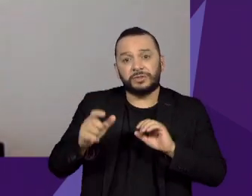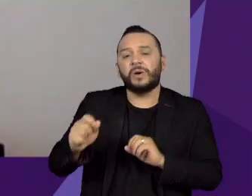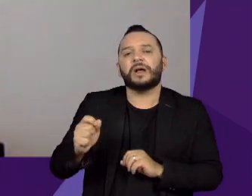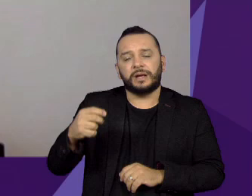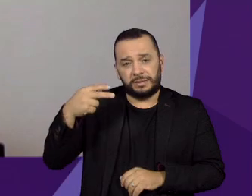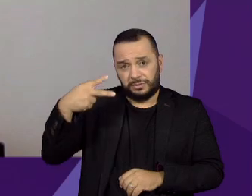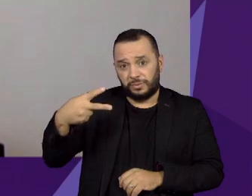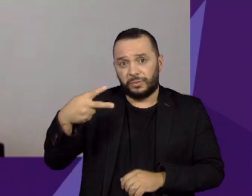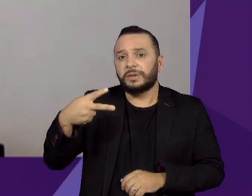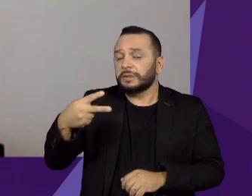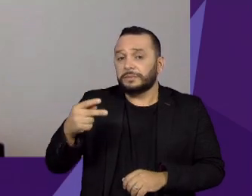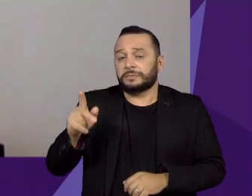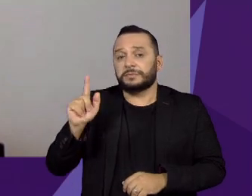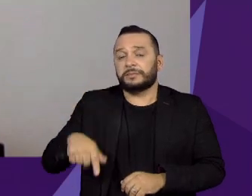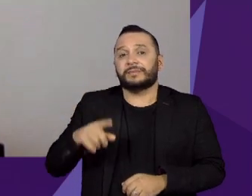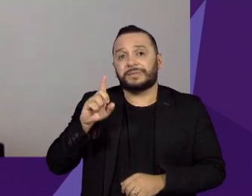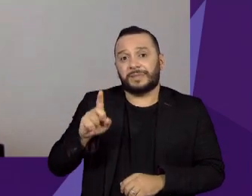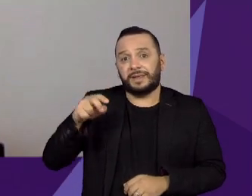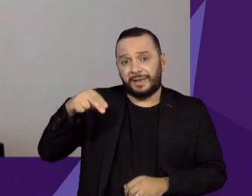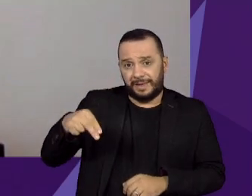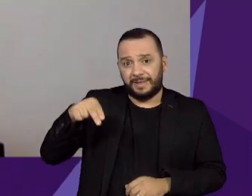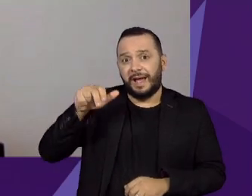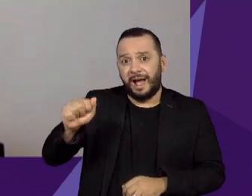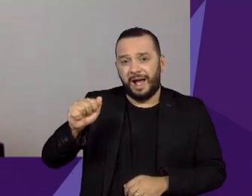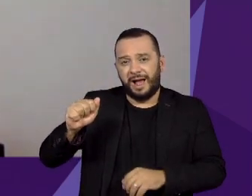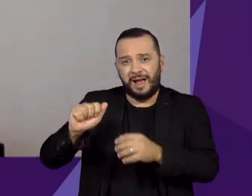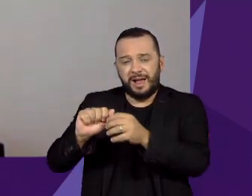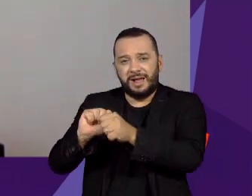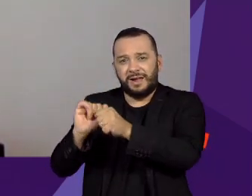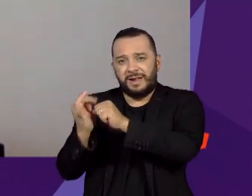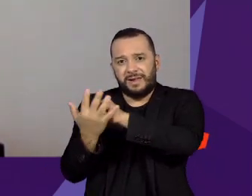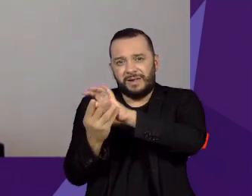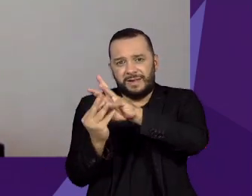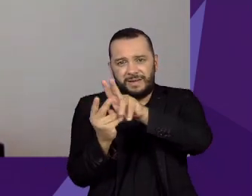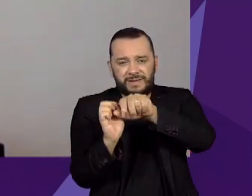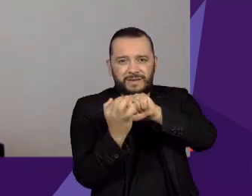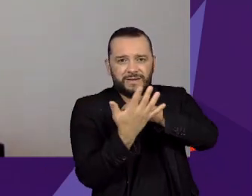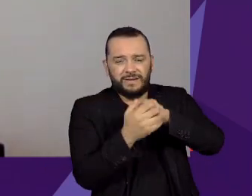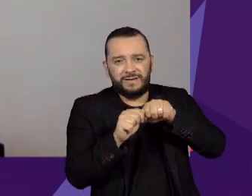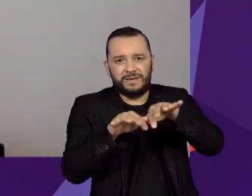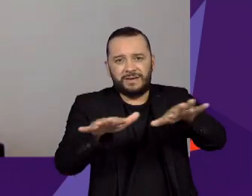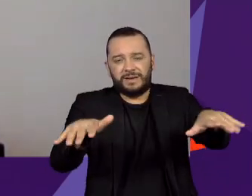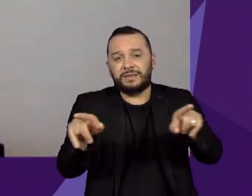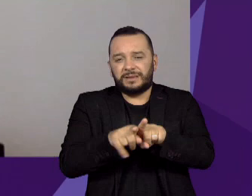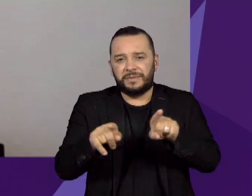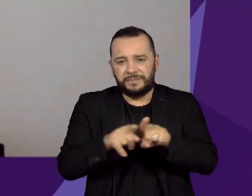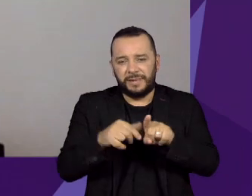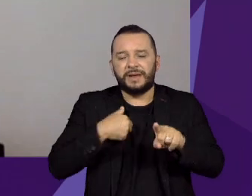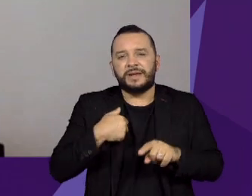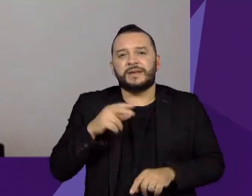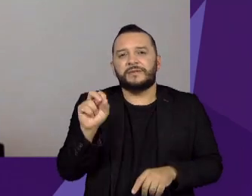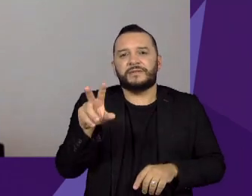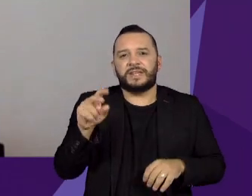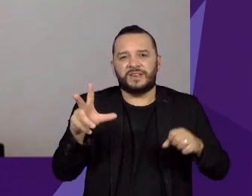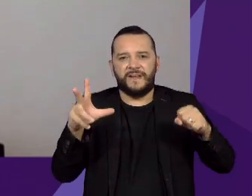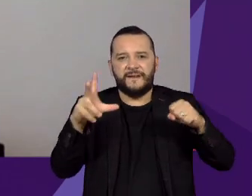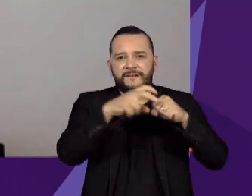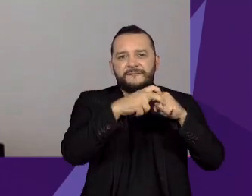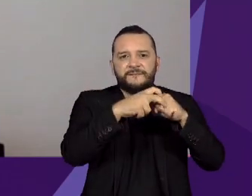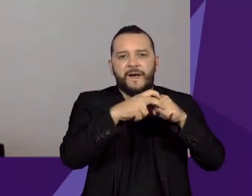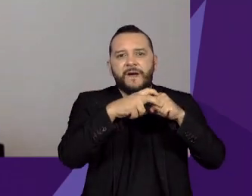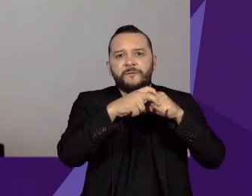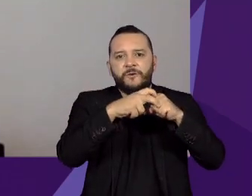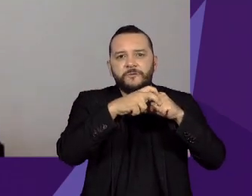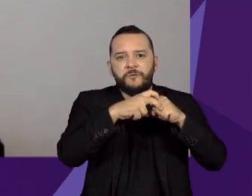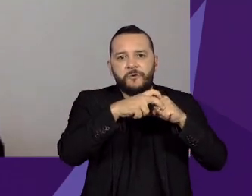ele perpetua o seu DNA e quanto que ele convive com o hospedeiro. Esse vírus, ele convive relativamente